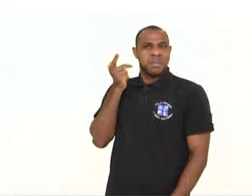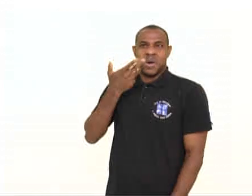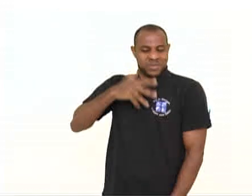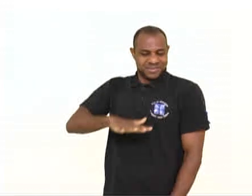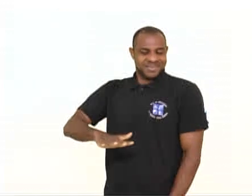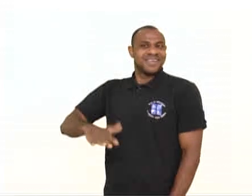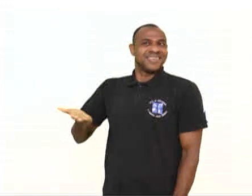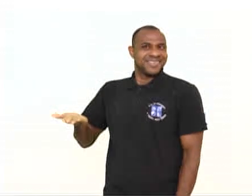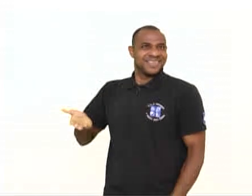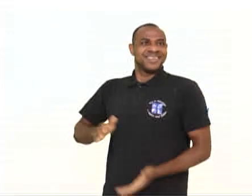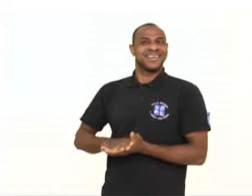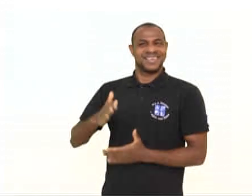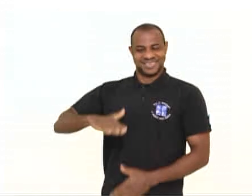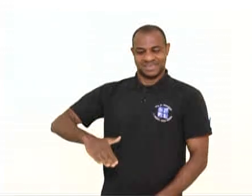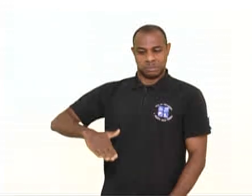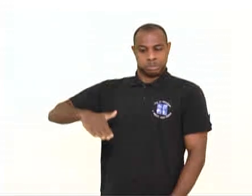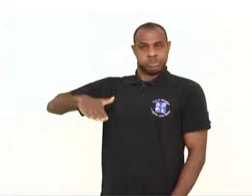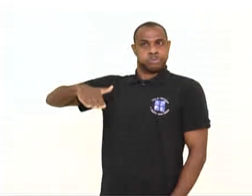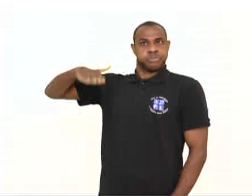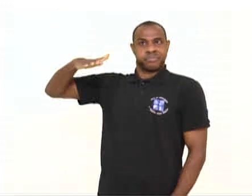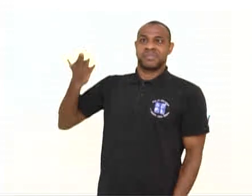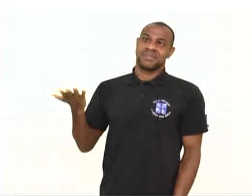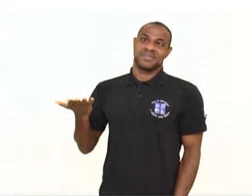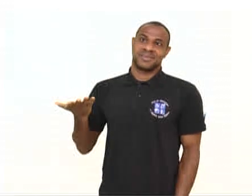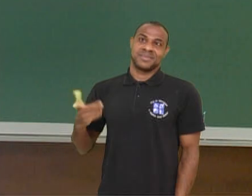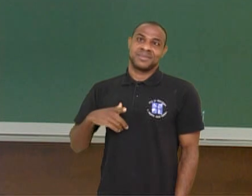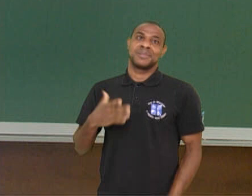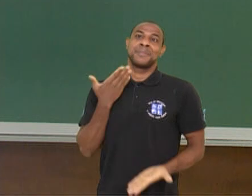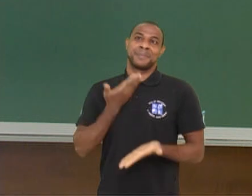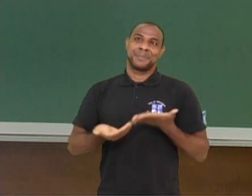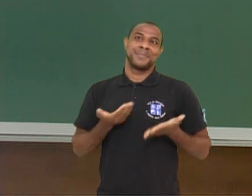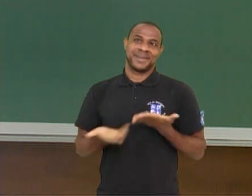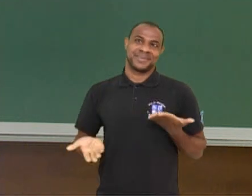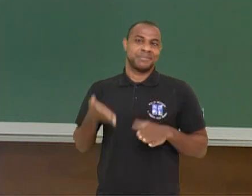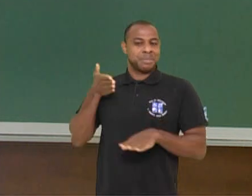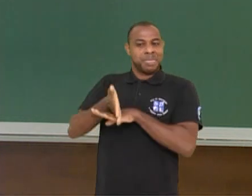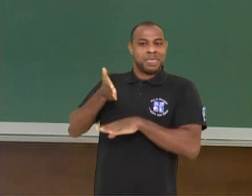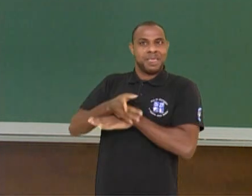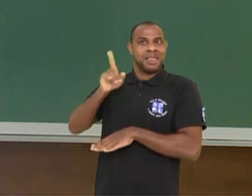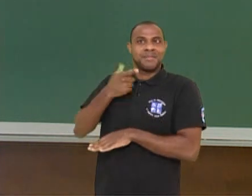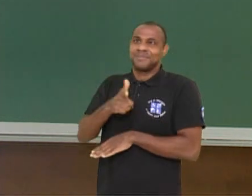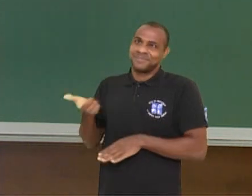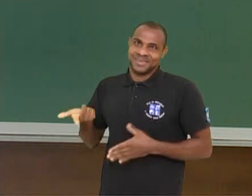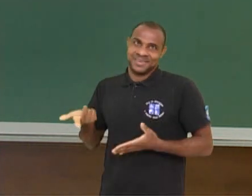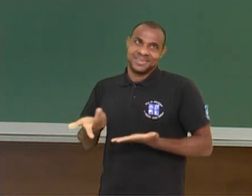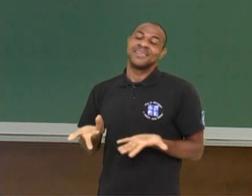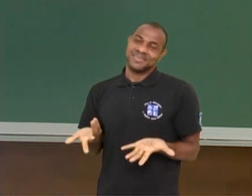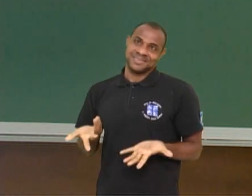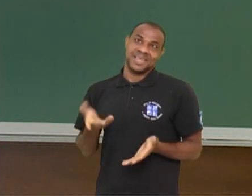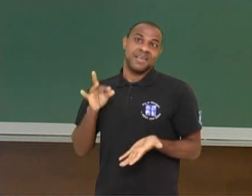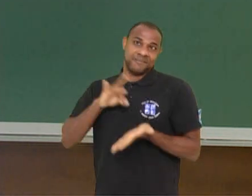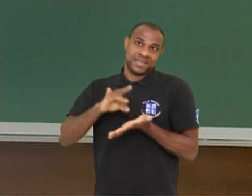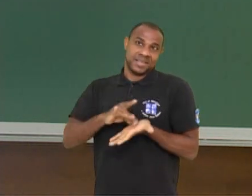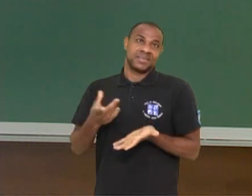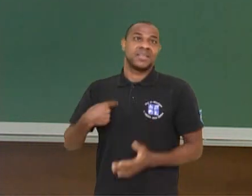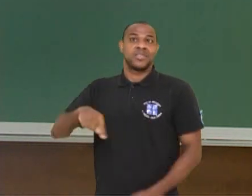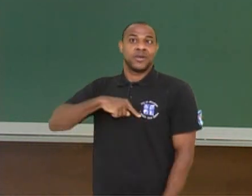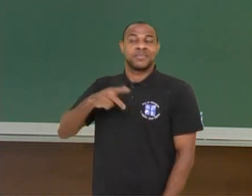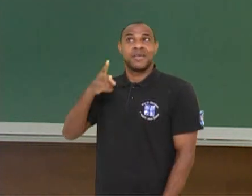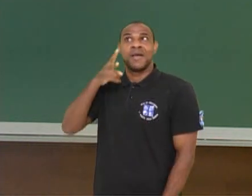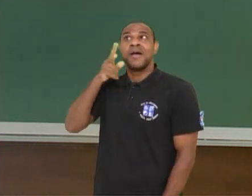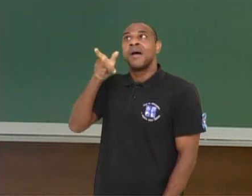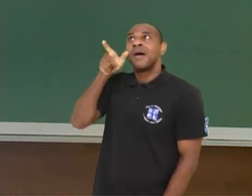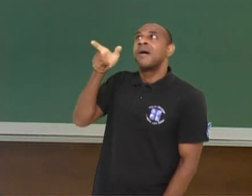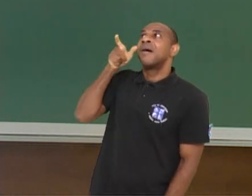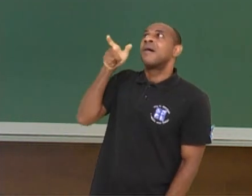mas quando a gente cresce, infelizmente isso não acontece com tanta frequência. Temos que admitir que toda vez que vimos uma